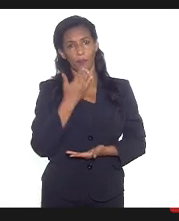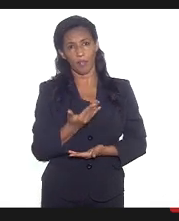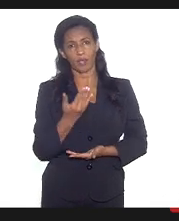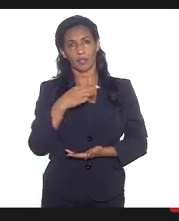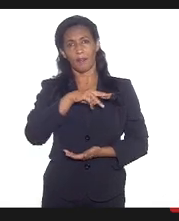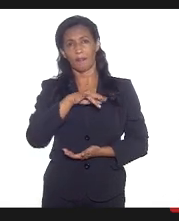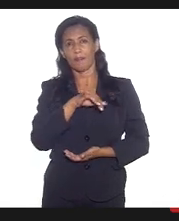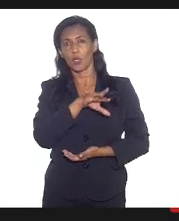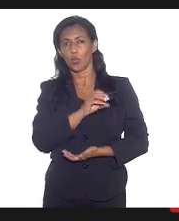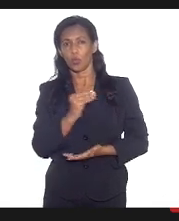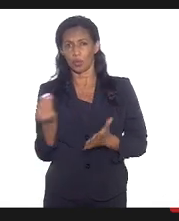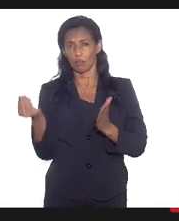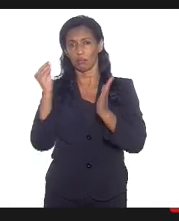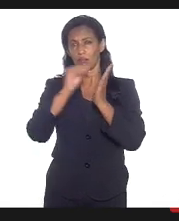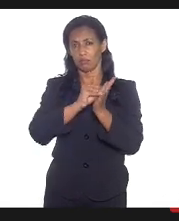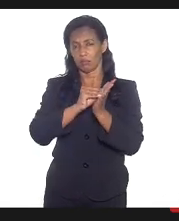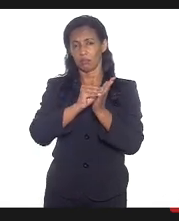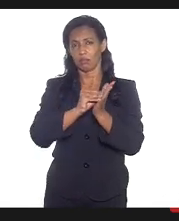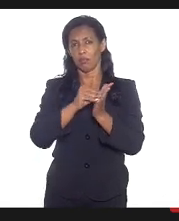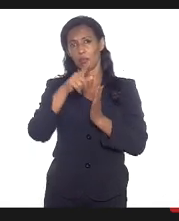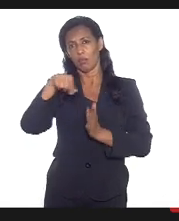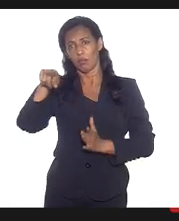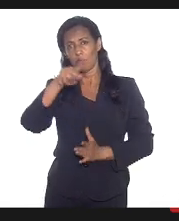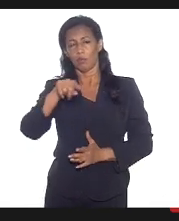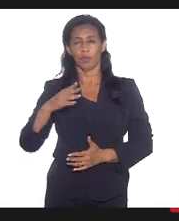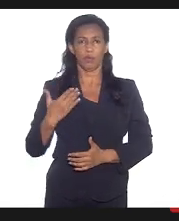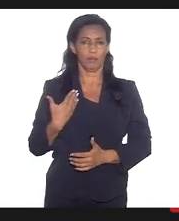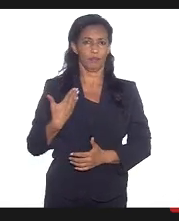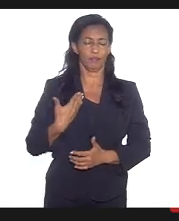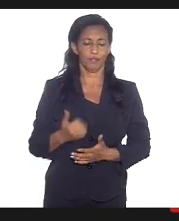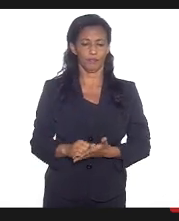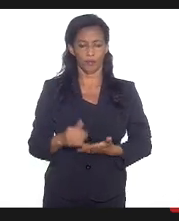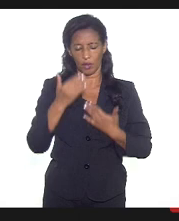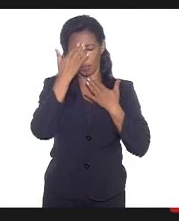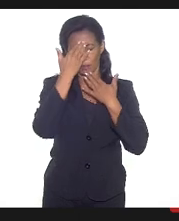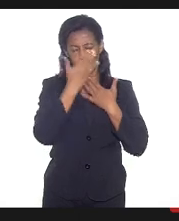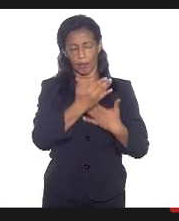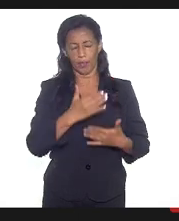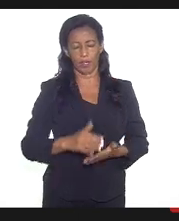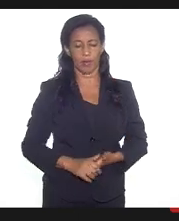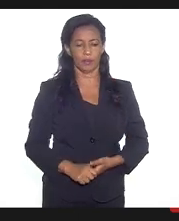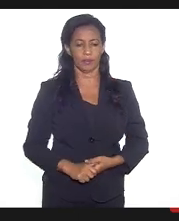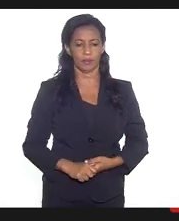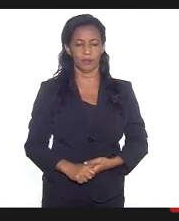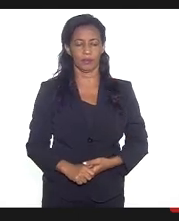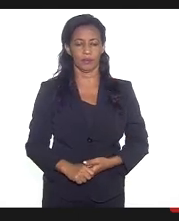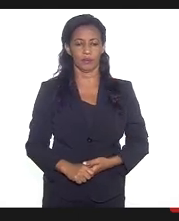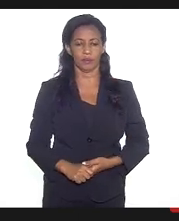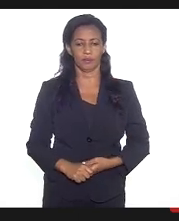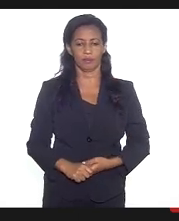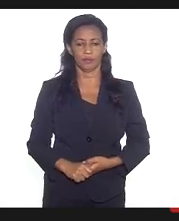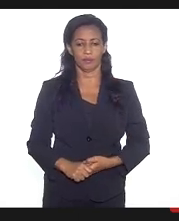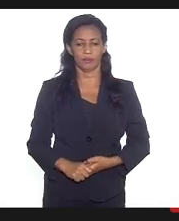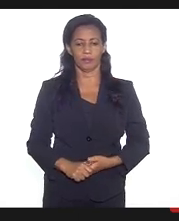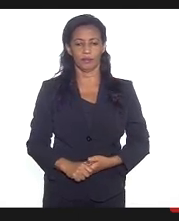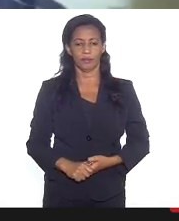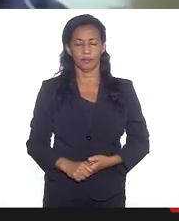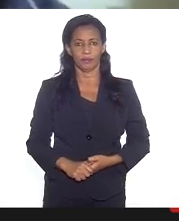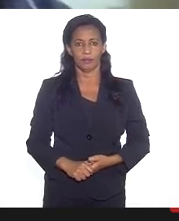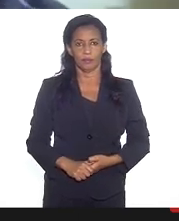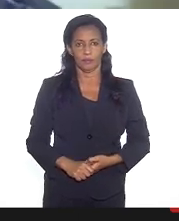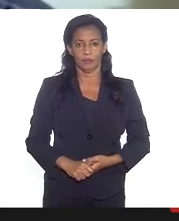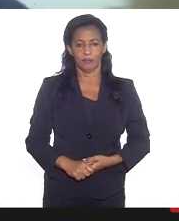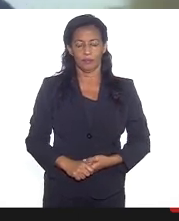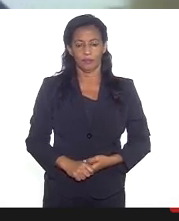essa minuta para apreciação dos colegas, tá bem? Obrigada, eram essas as considerações. Obrigado,